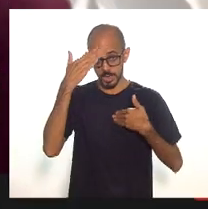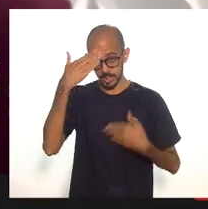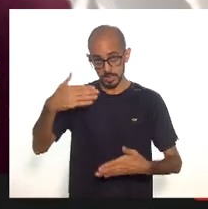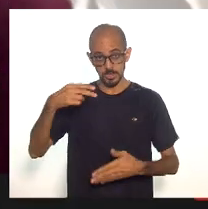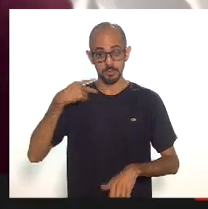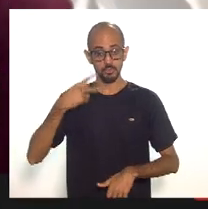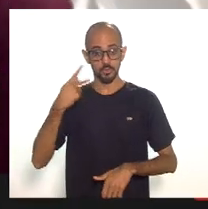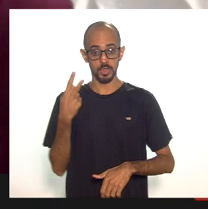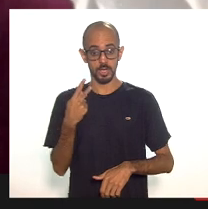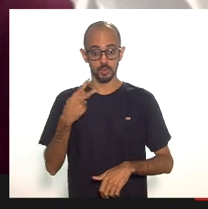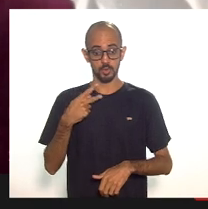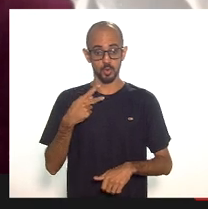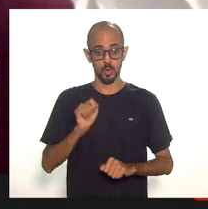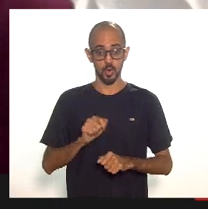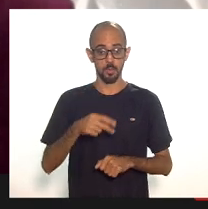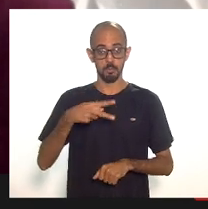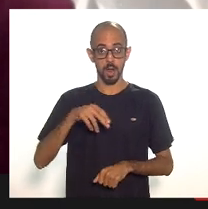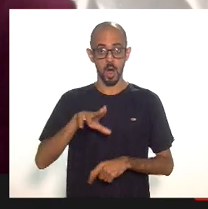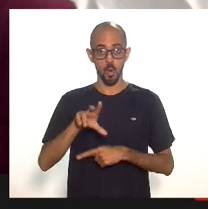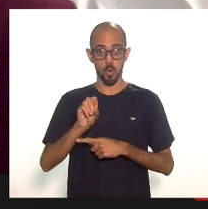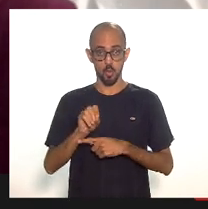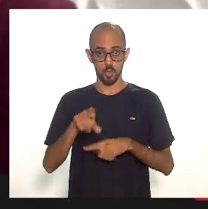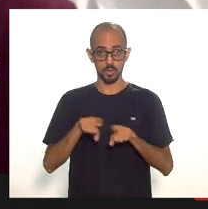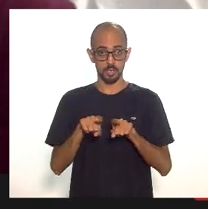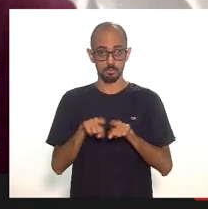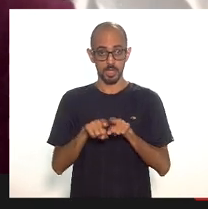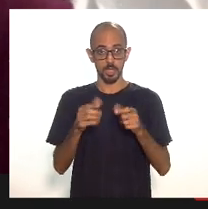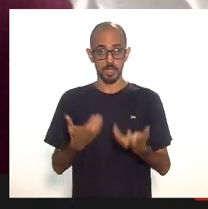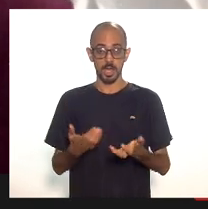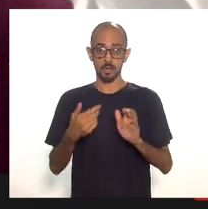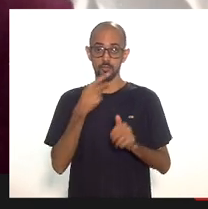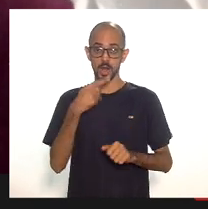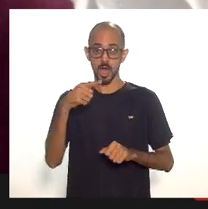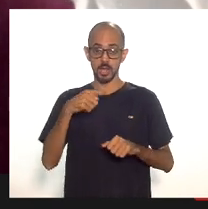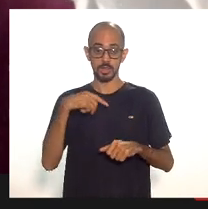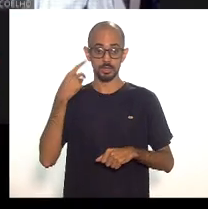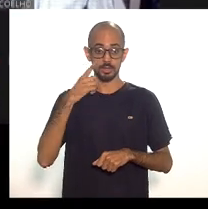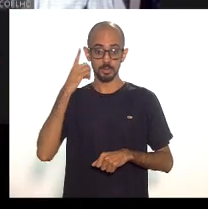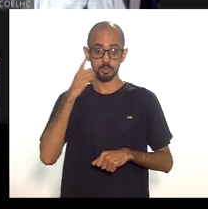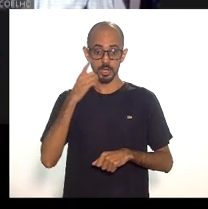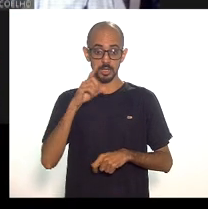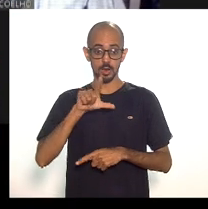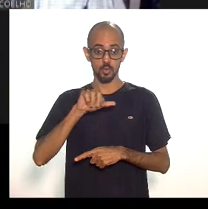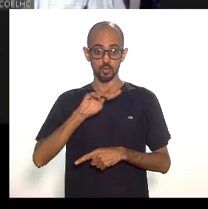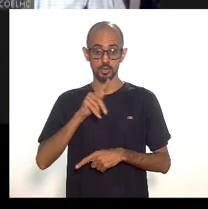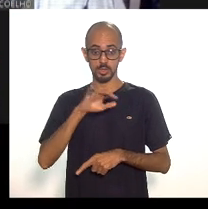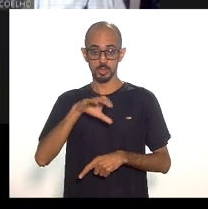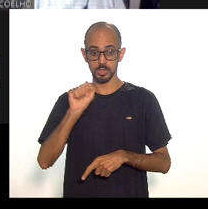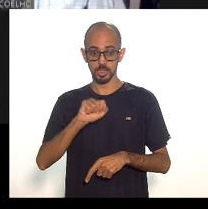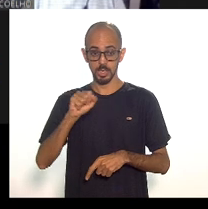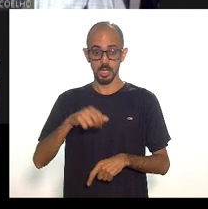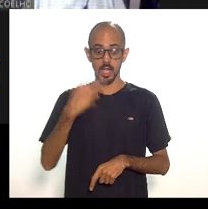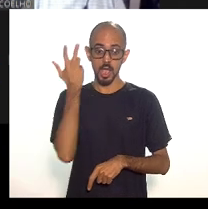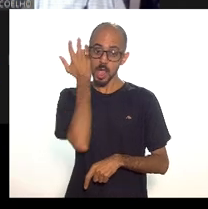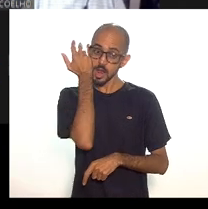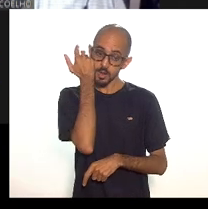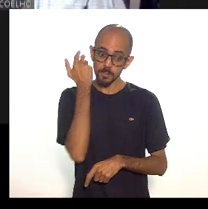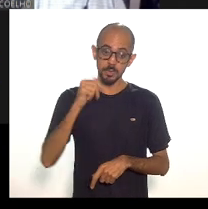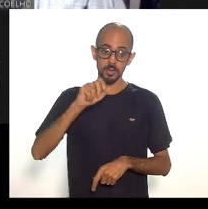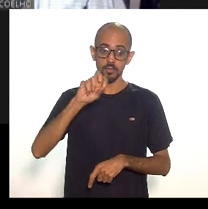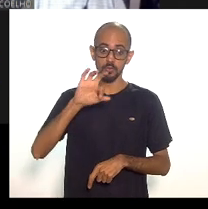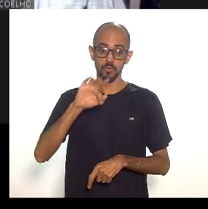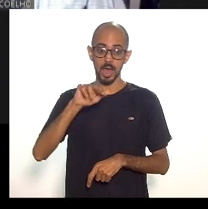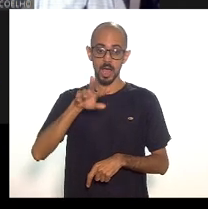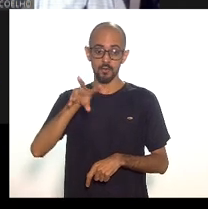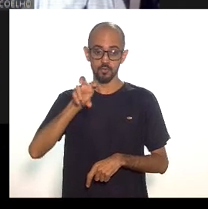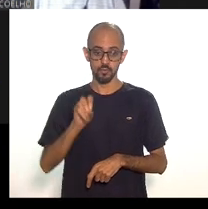Paulo Pinheiro, eu quero registrar aqui a presença do da deputada Lucinha, do deputado Eliomar Coelho, Flávio Serafini,